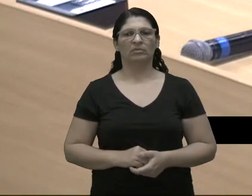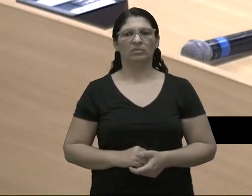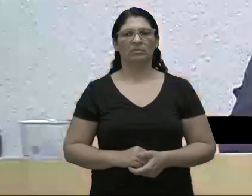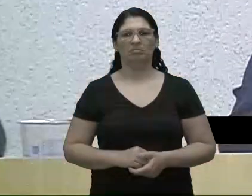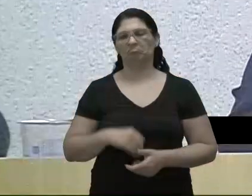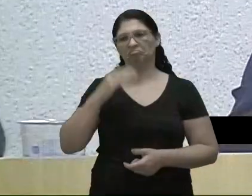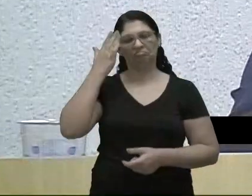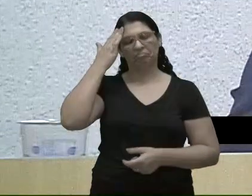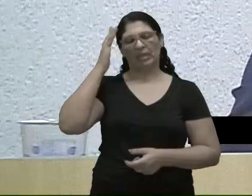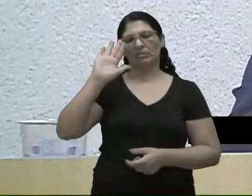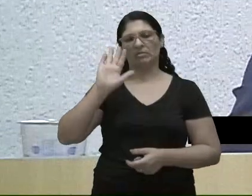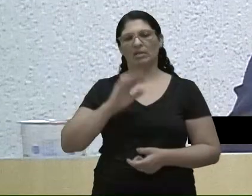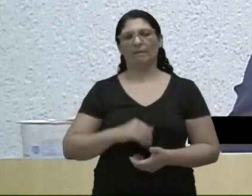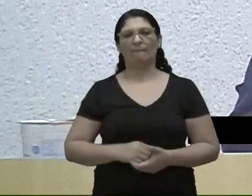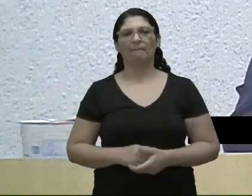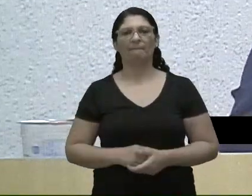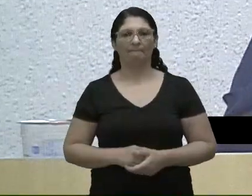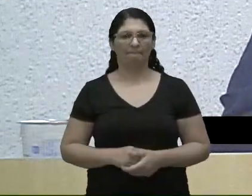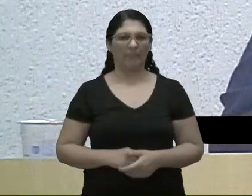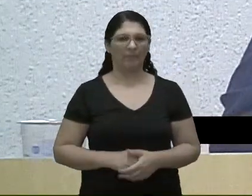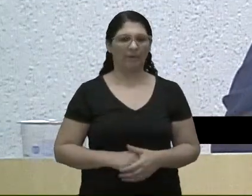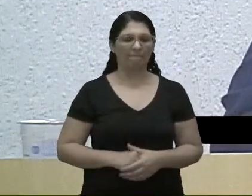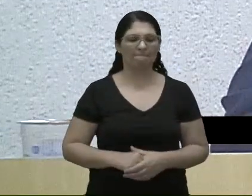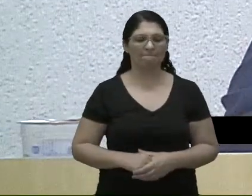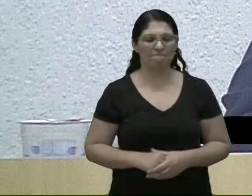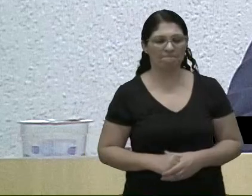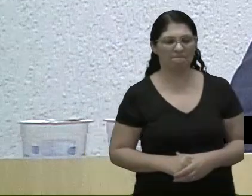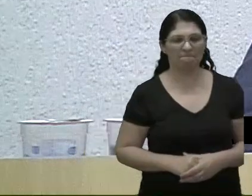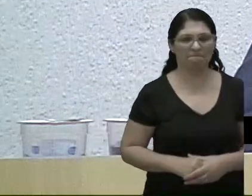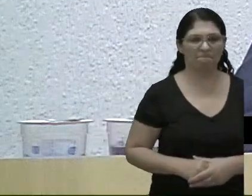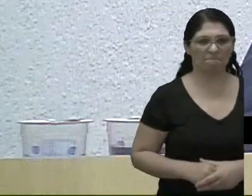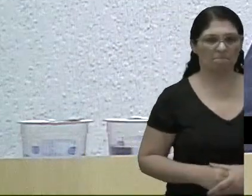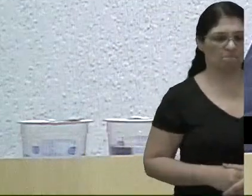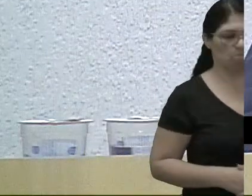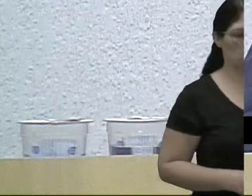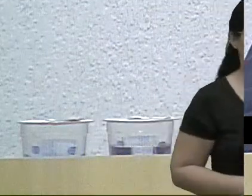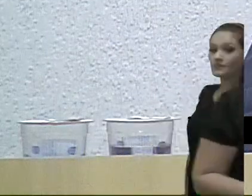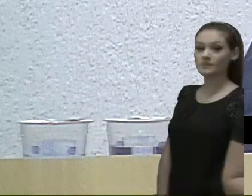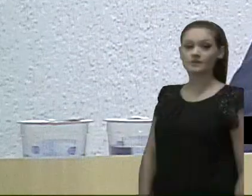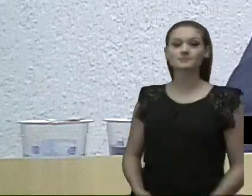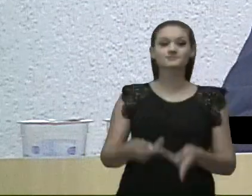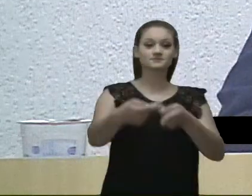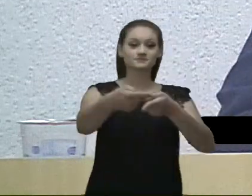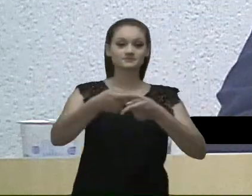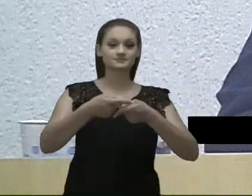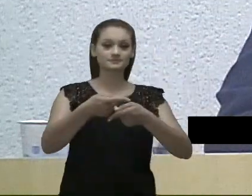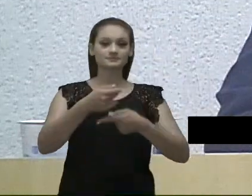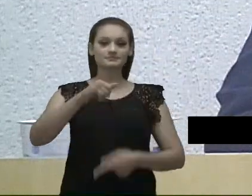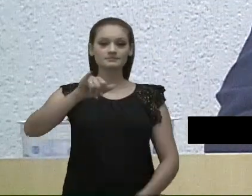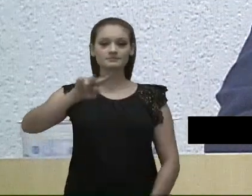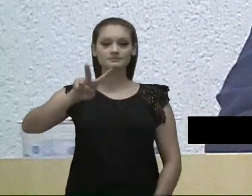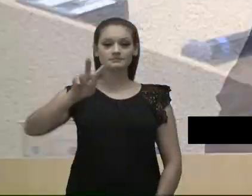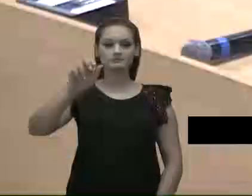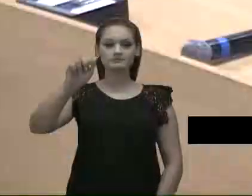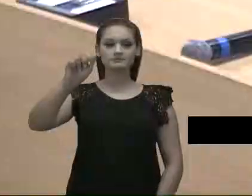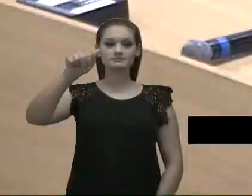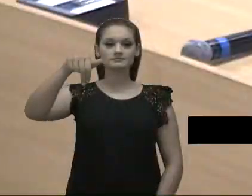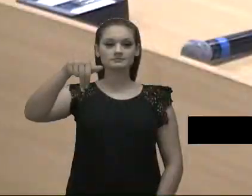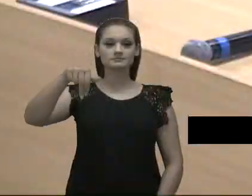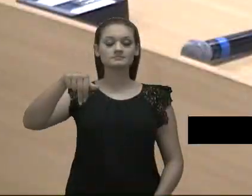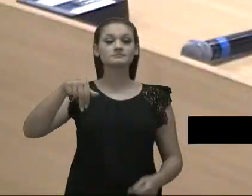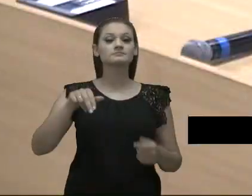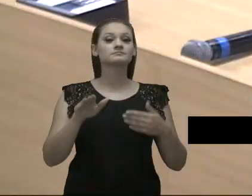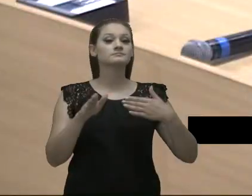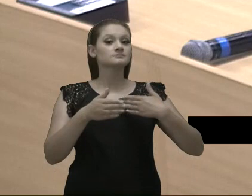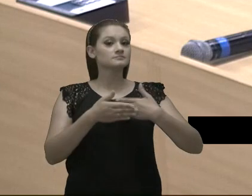Não sei. Não sabe. Tá, a senhora foi convidada pelo senhor Ivan, né? Tá. Mesmo porque a prova, ela foi para